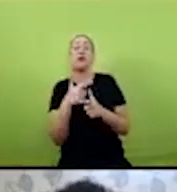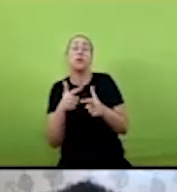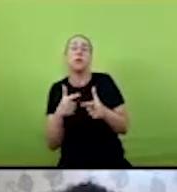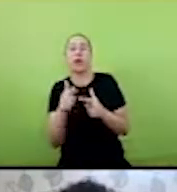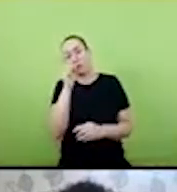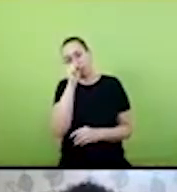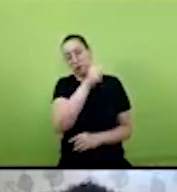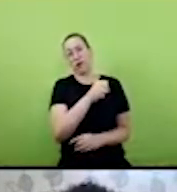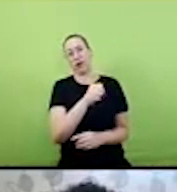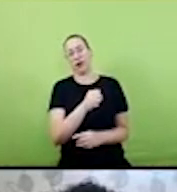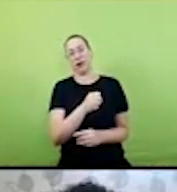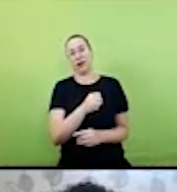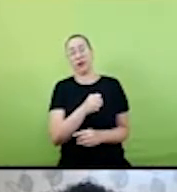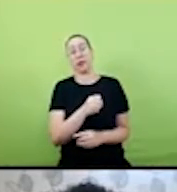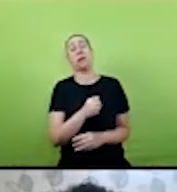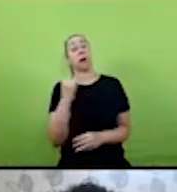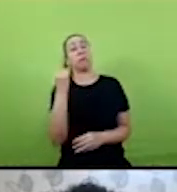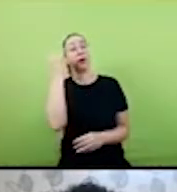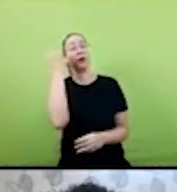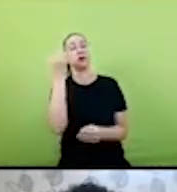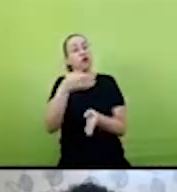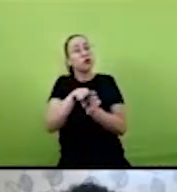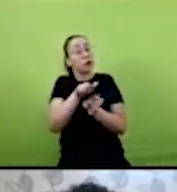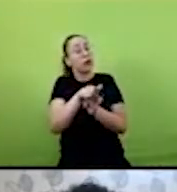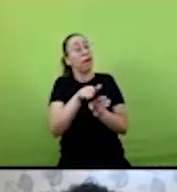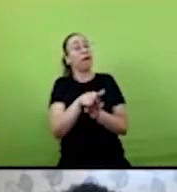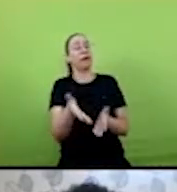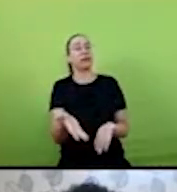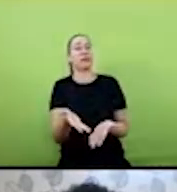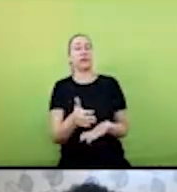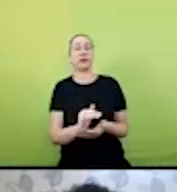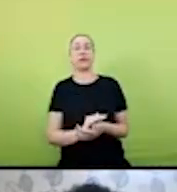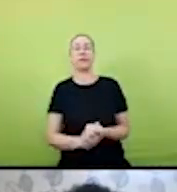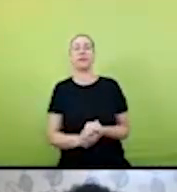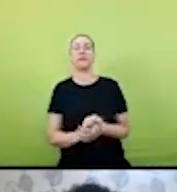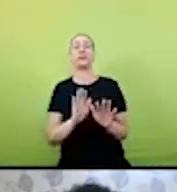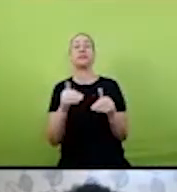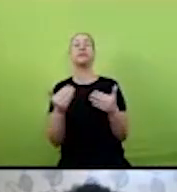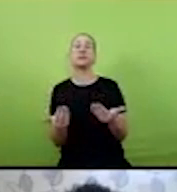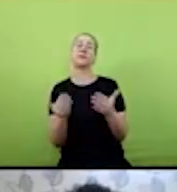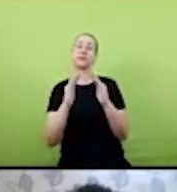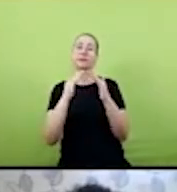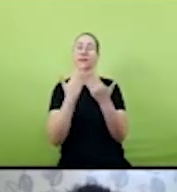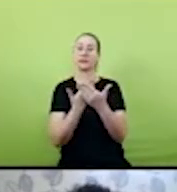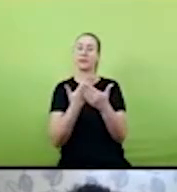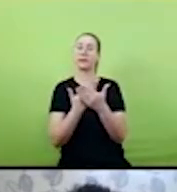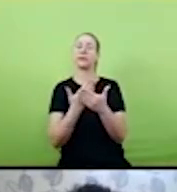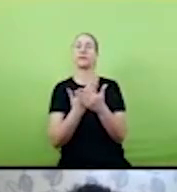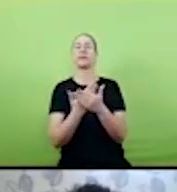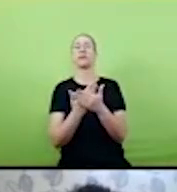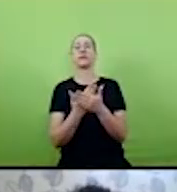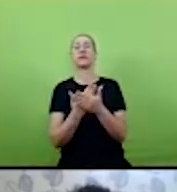se faça o encaminhamento, né. E a escola possui condições, né, de questionar, de refletir,